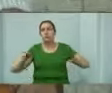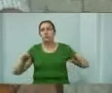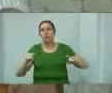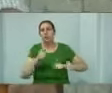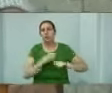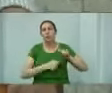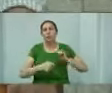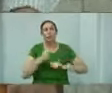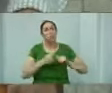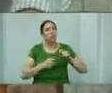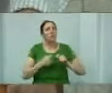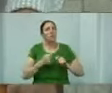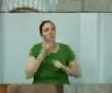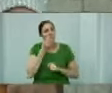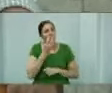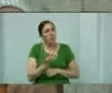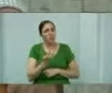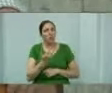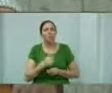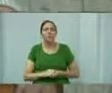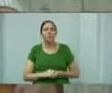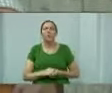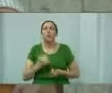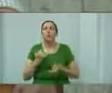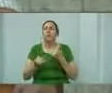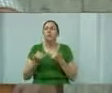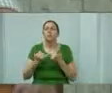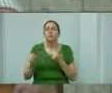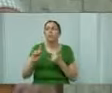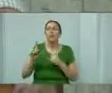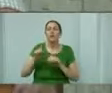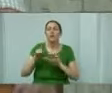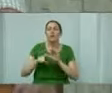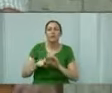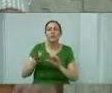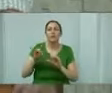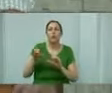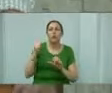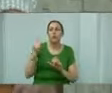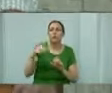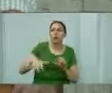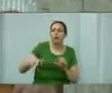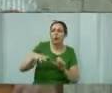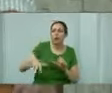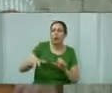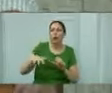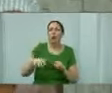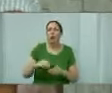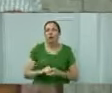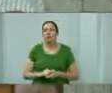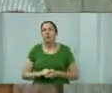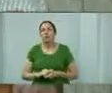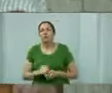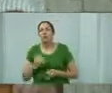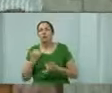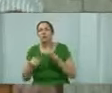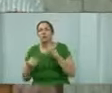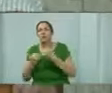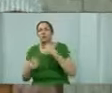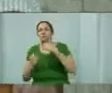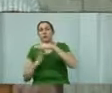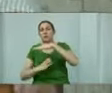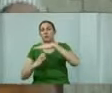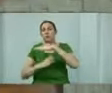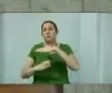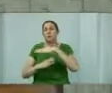muito salutar. Eu quero dizer assim, que nós não dependemos de uma ou outra área. Nós temos que, vai lá, a maior empresa de faturamento, biodiesel,